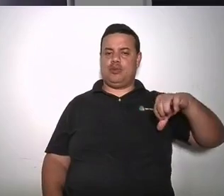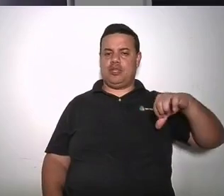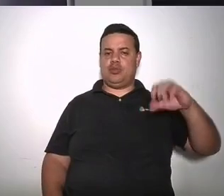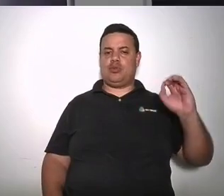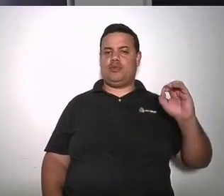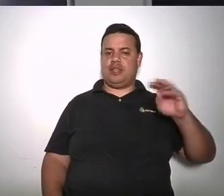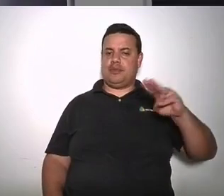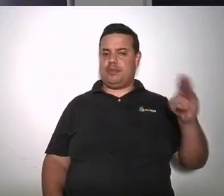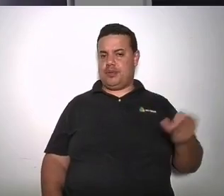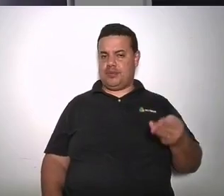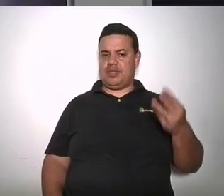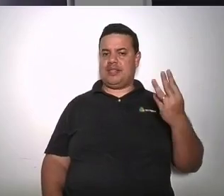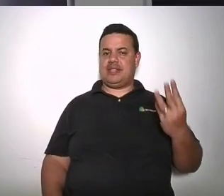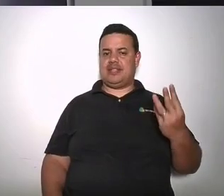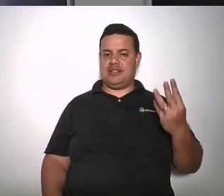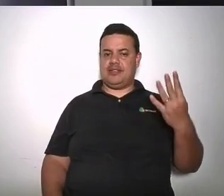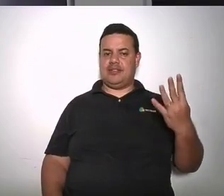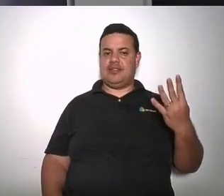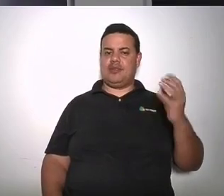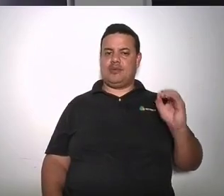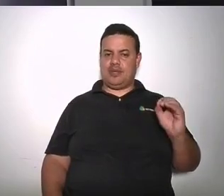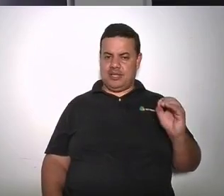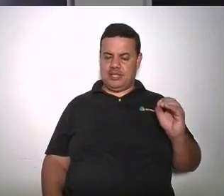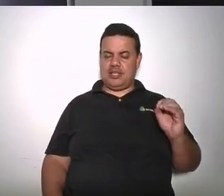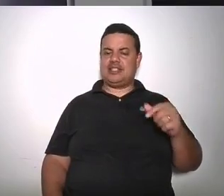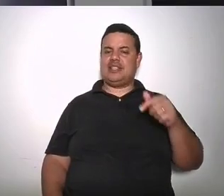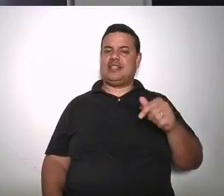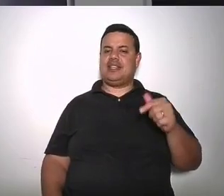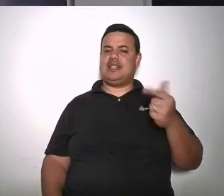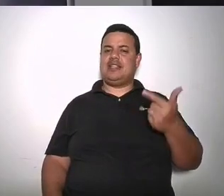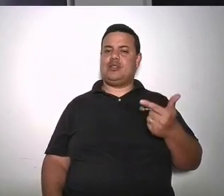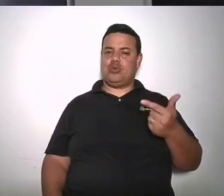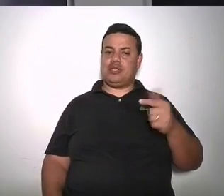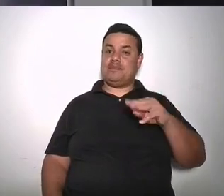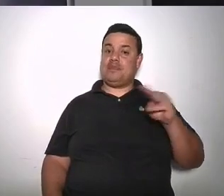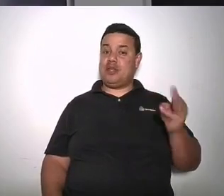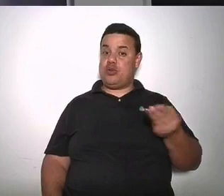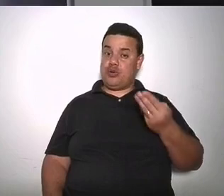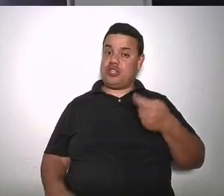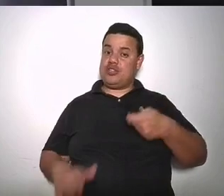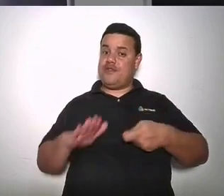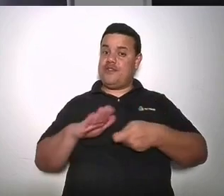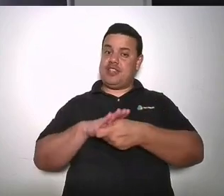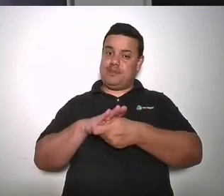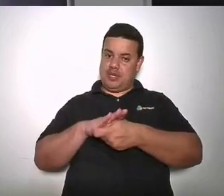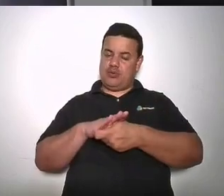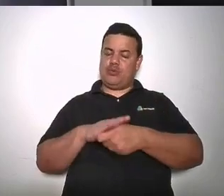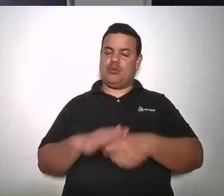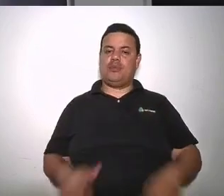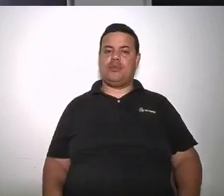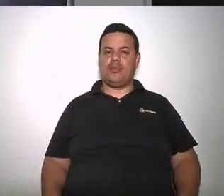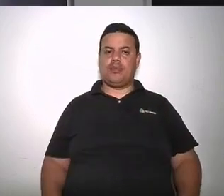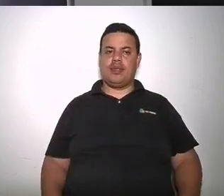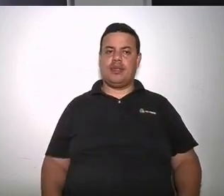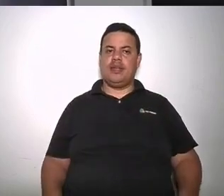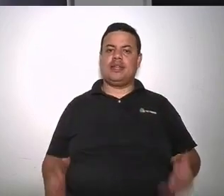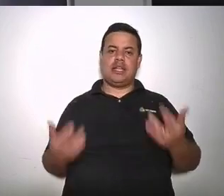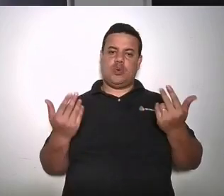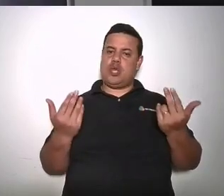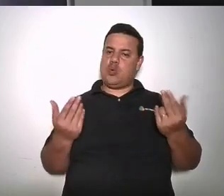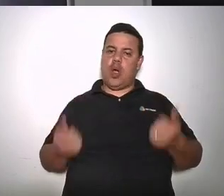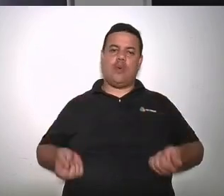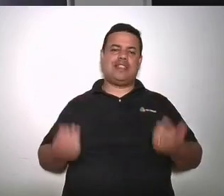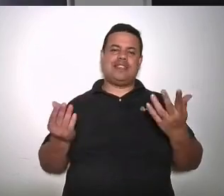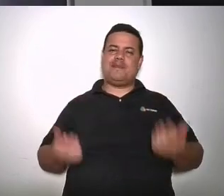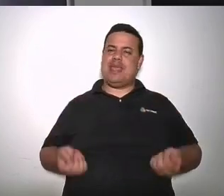190.340.000 e 72 milhões que vai ser de investimento. Aí é também a mesma coisa, as despesas